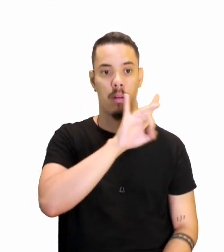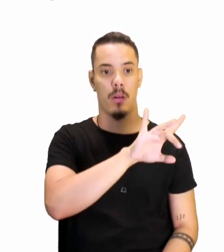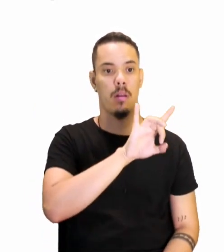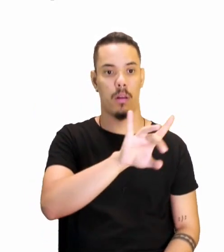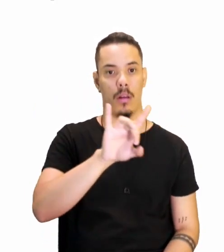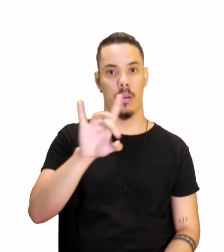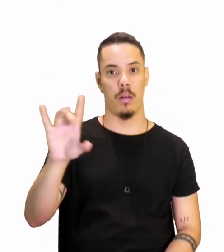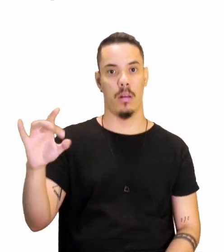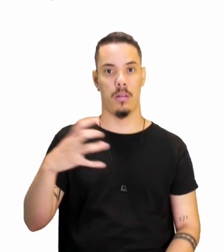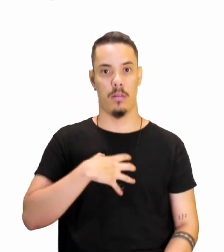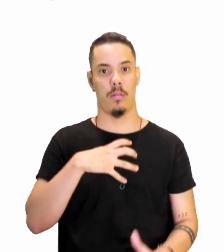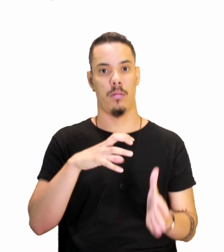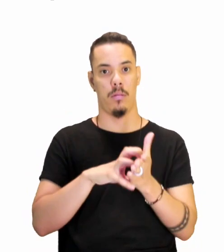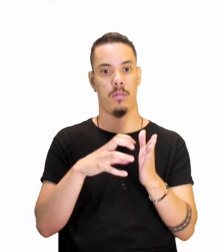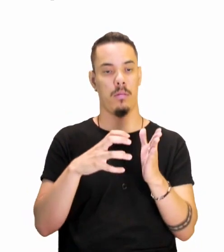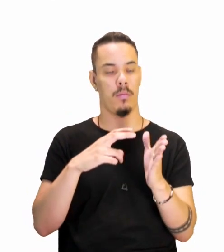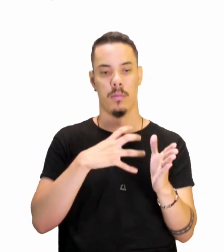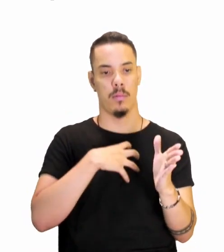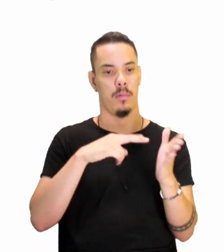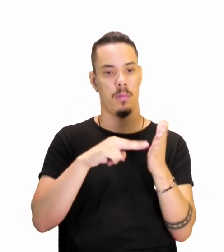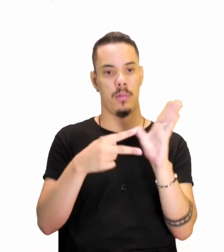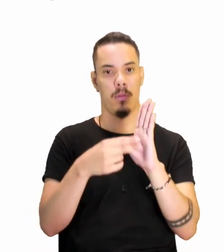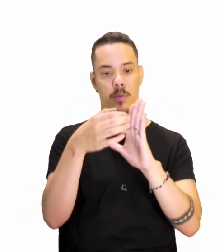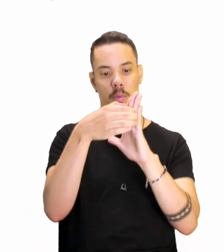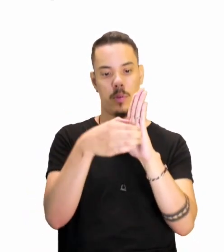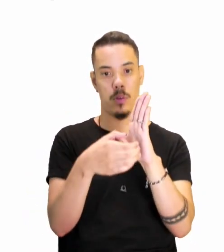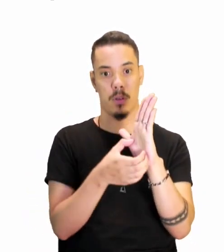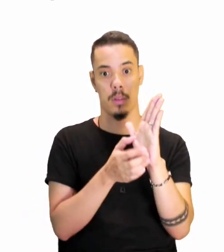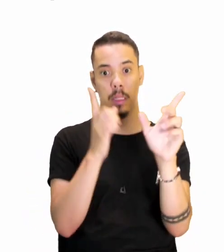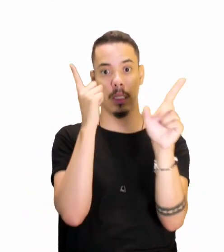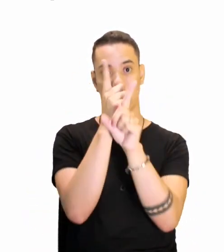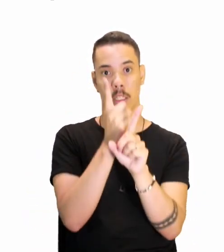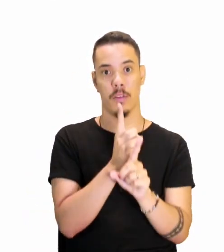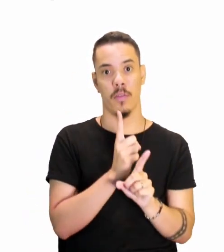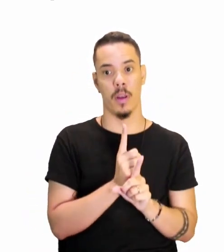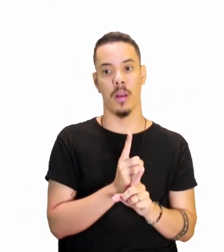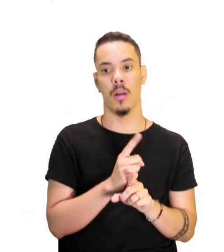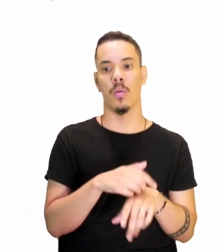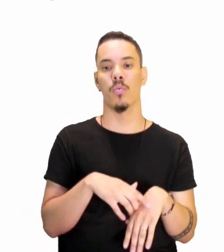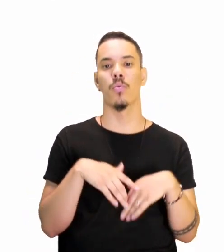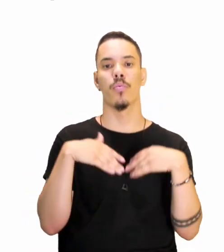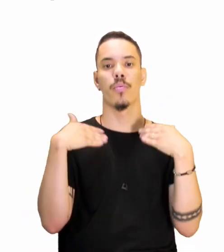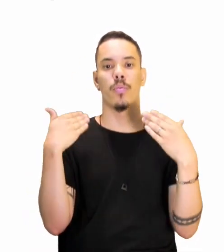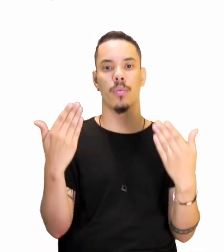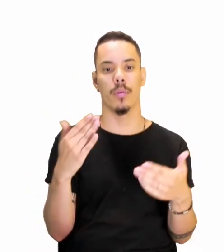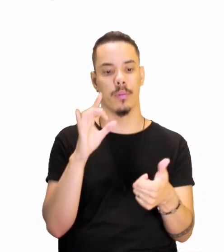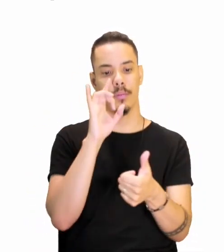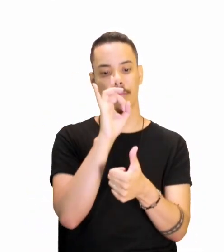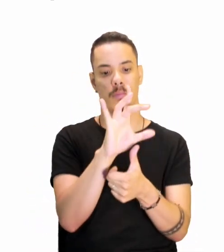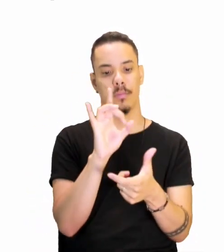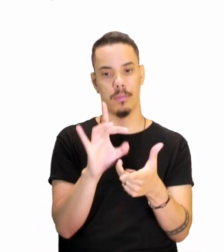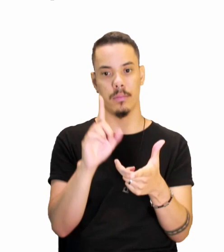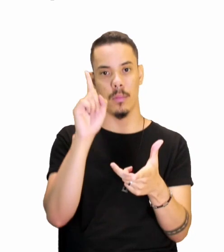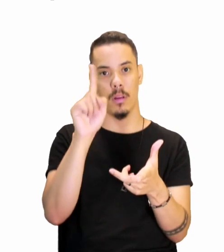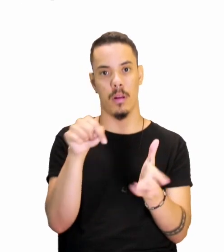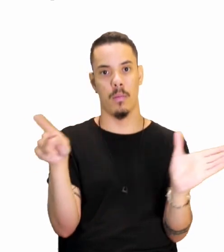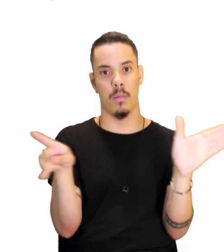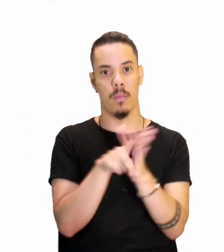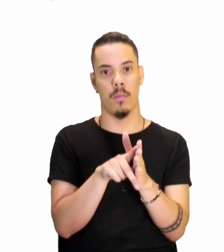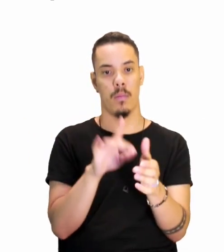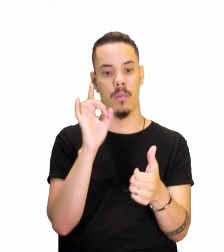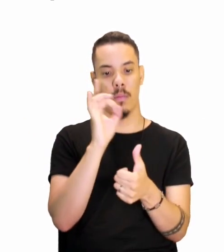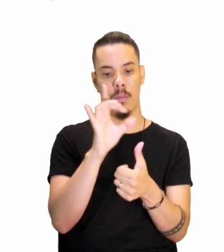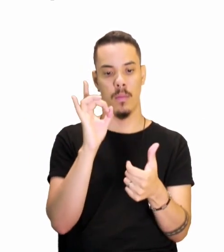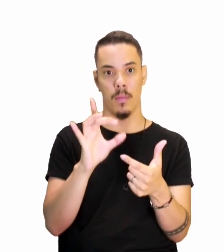semântico, identificando a que campo cada vocábulo pertence, cada